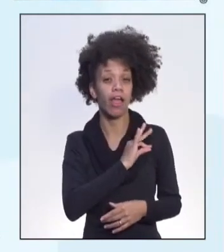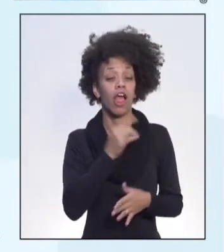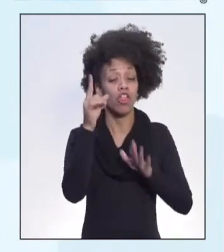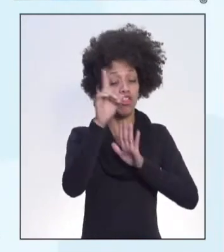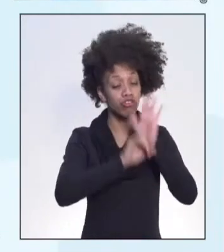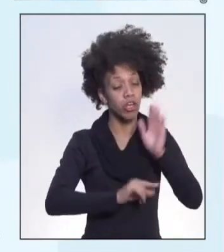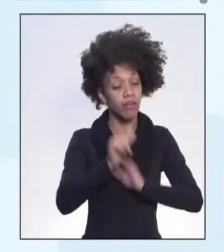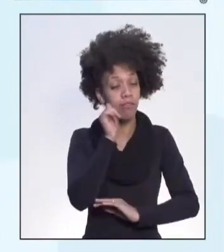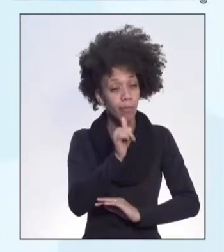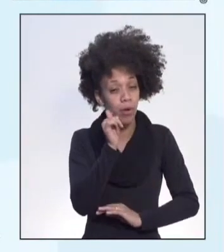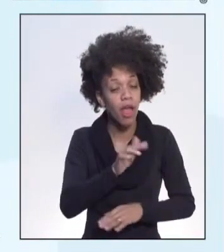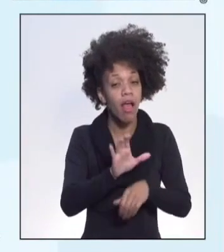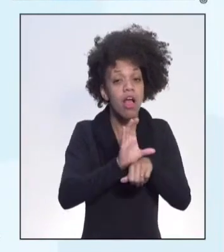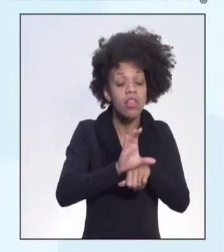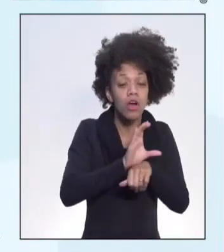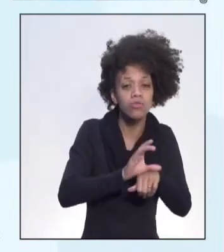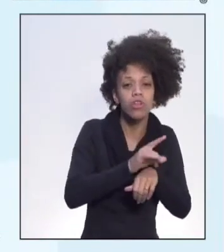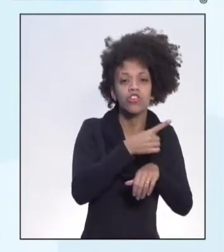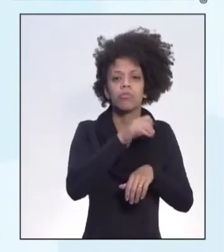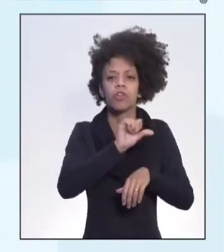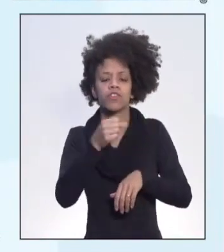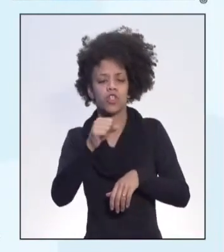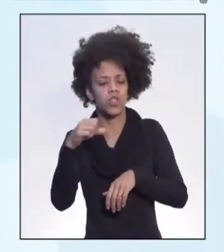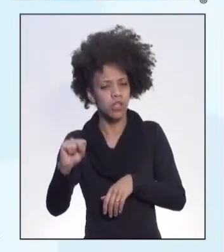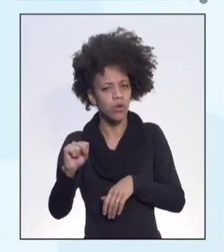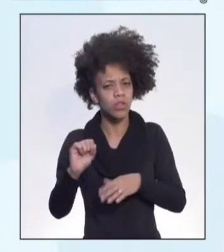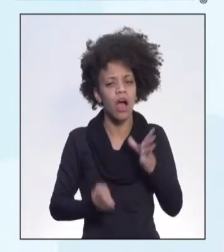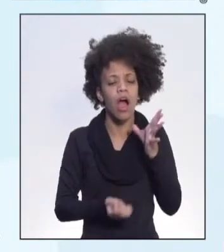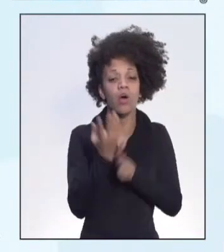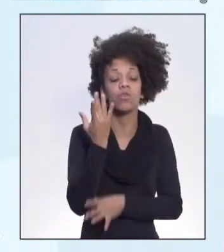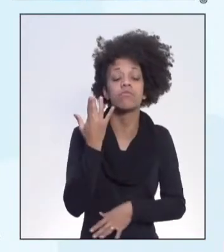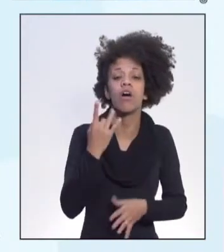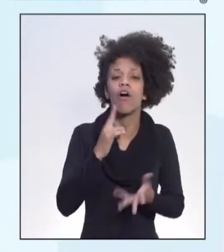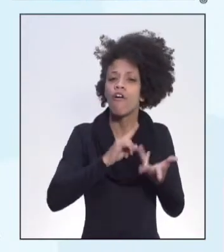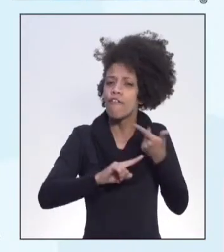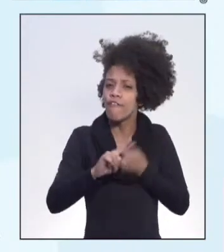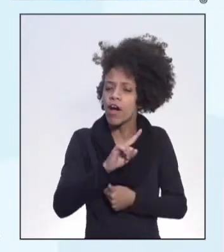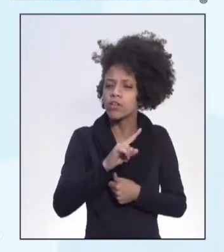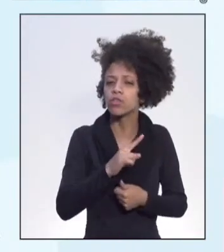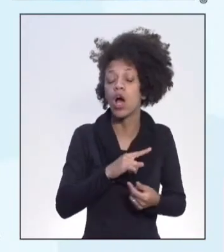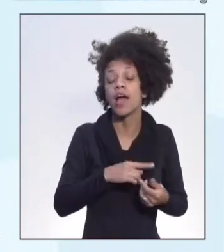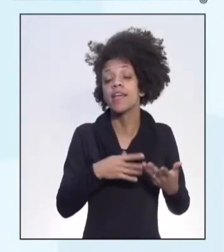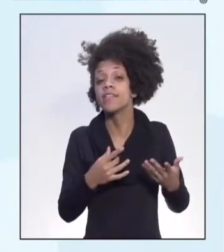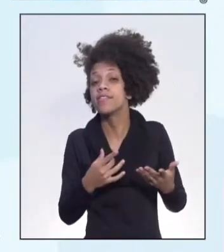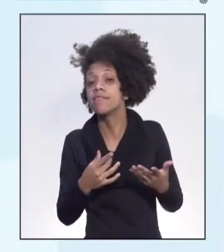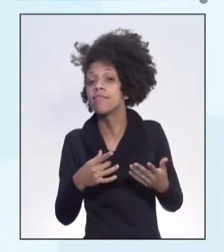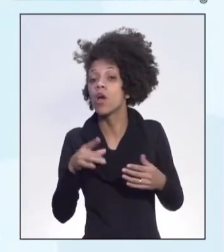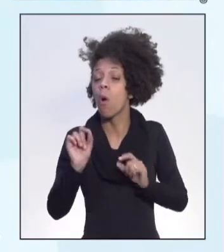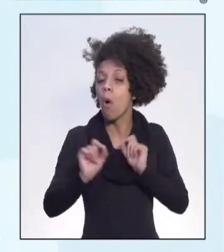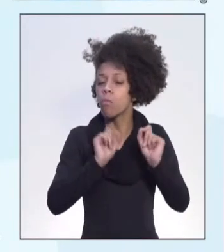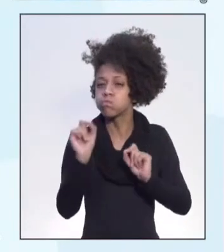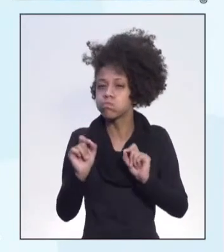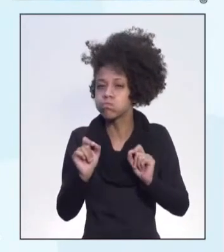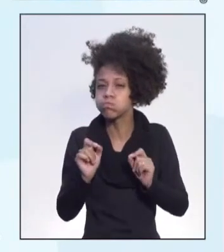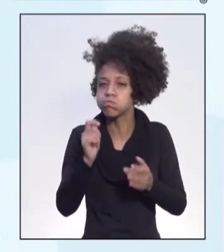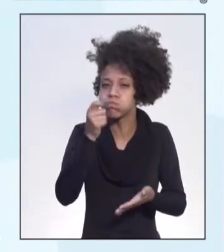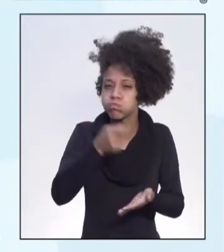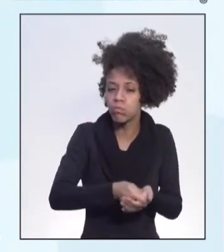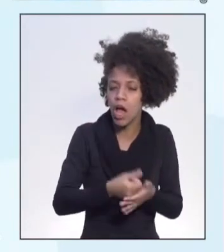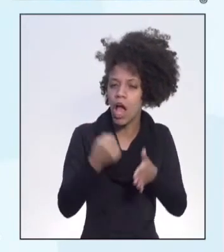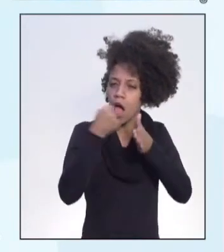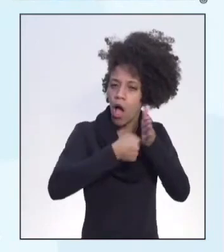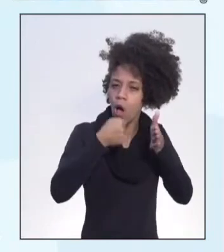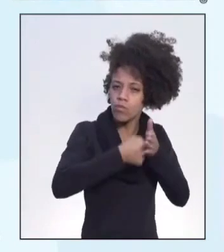das mulheres. Na Constituição de 88, surgiram várias garantias. Uma dessas garantias das mulheres, e foi uma luta